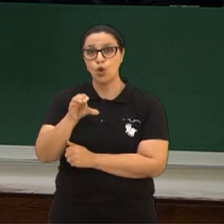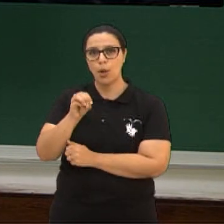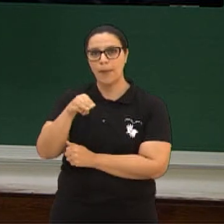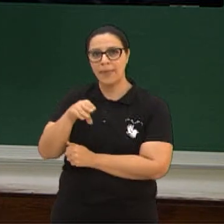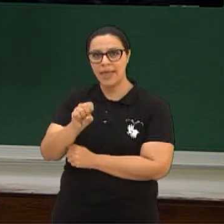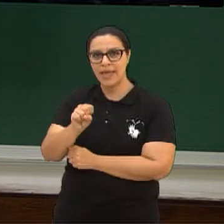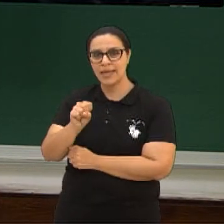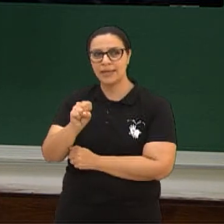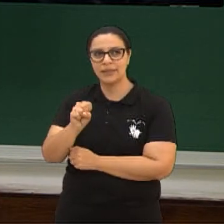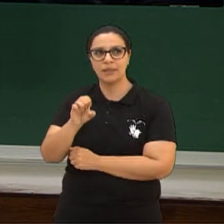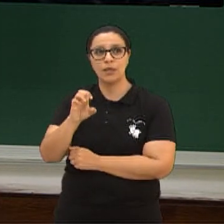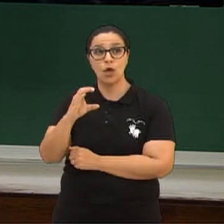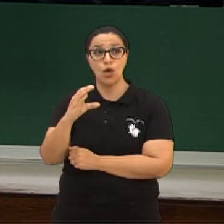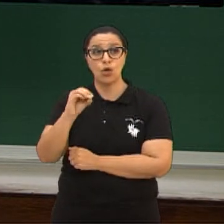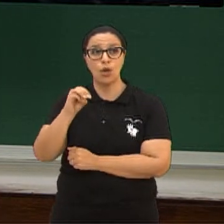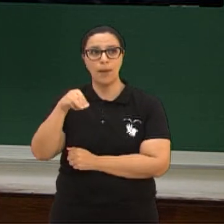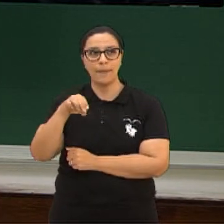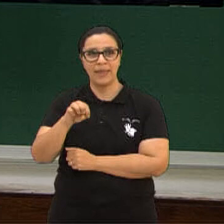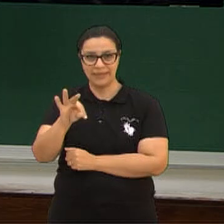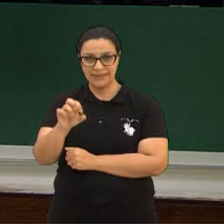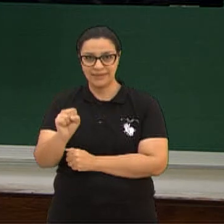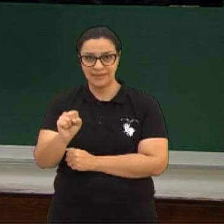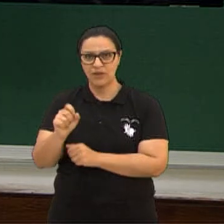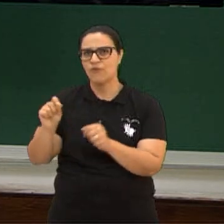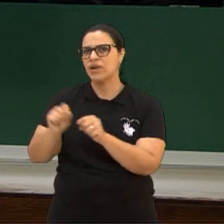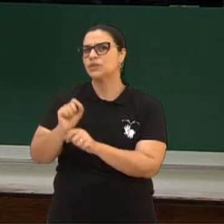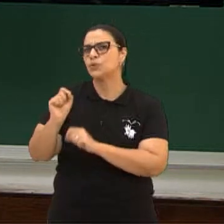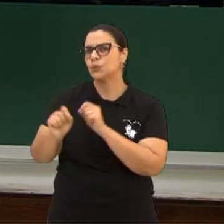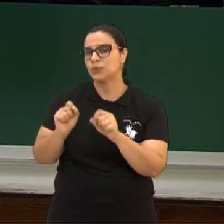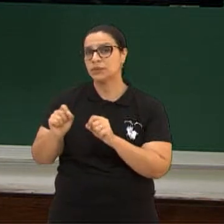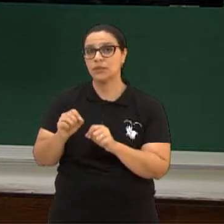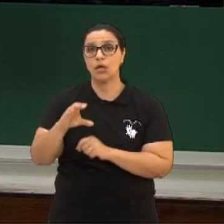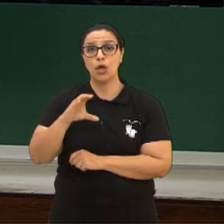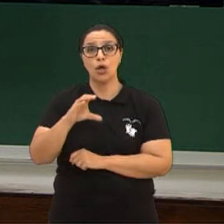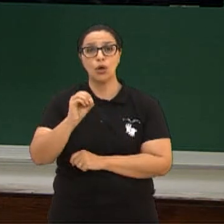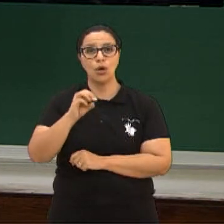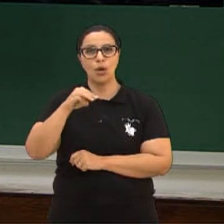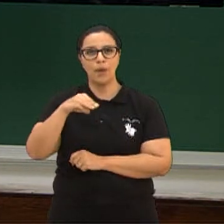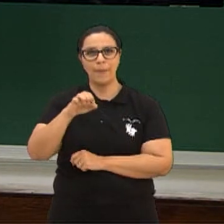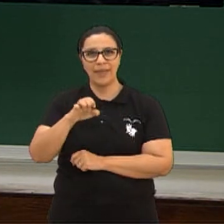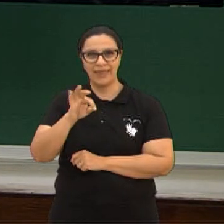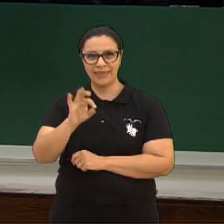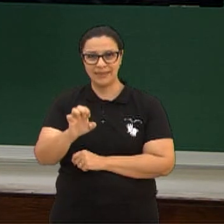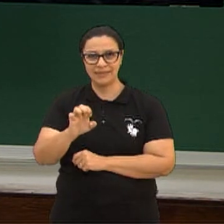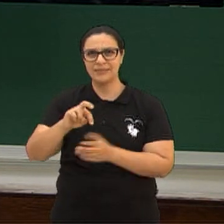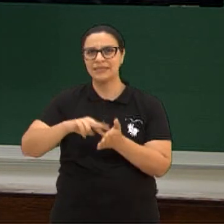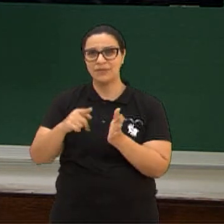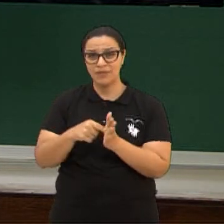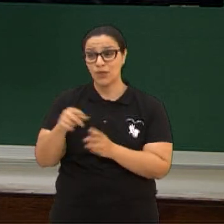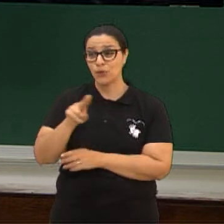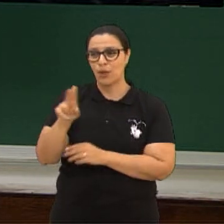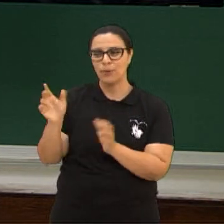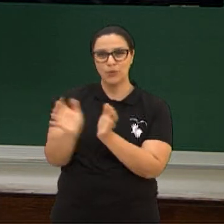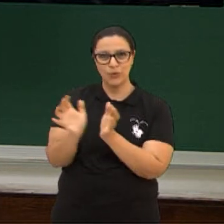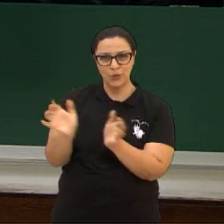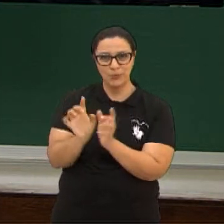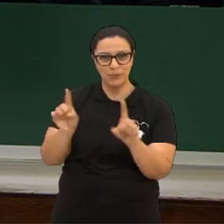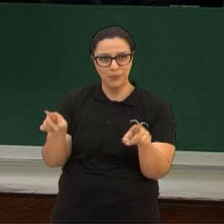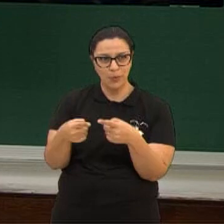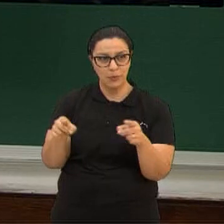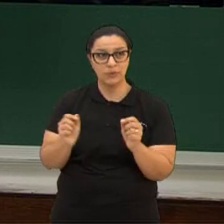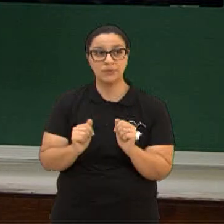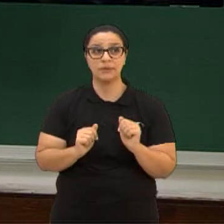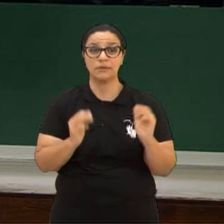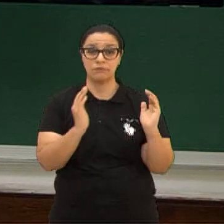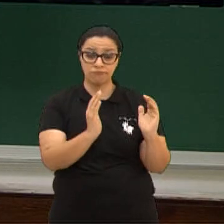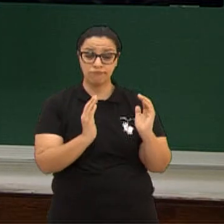estão fazendo? Que era o nome da banda dele, Bill Haley e seus cometas. Eles estão, they